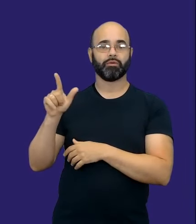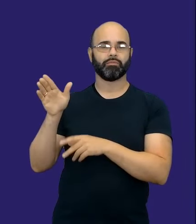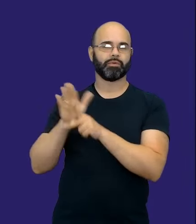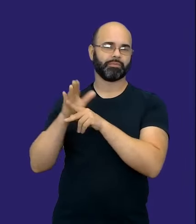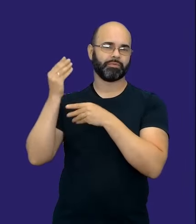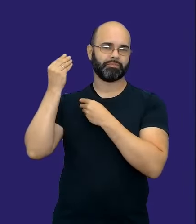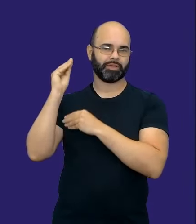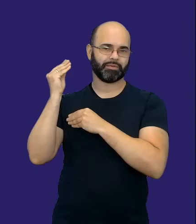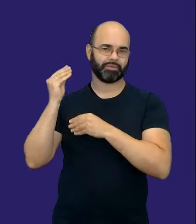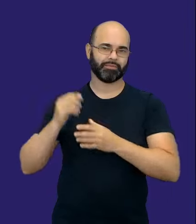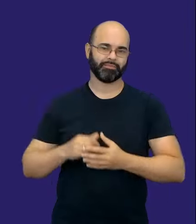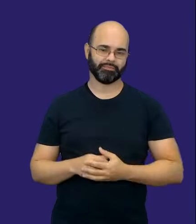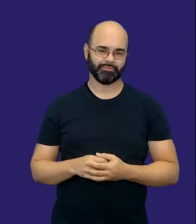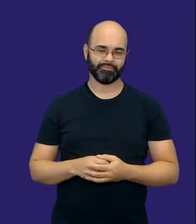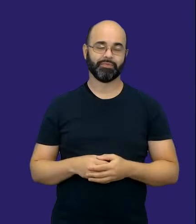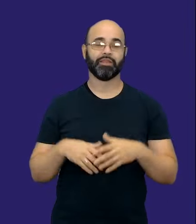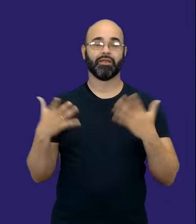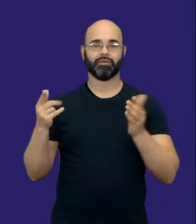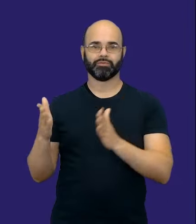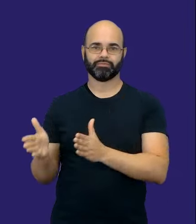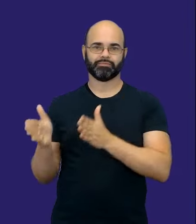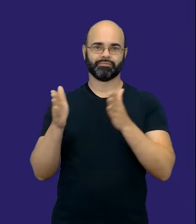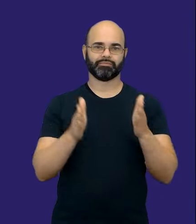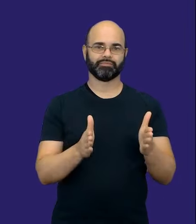chegando aqui no nosso segundo momento,